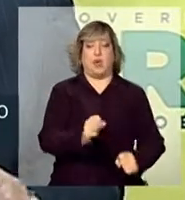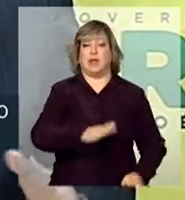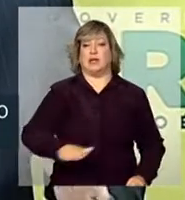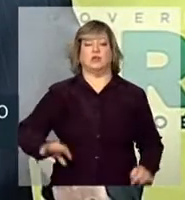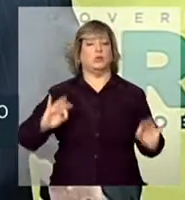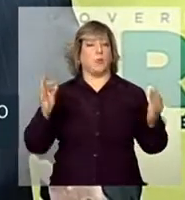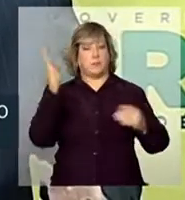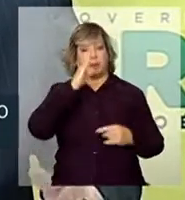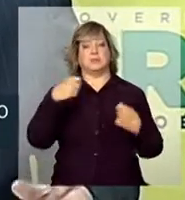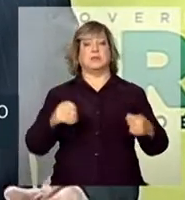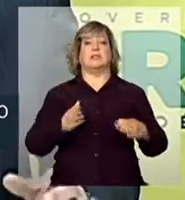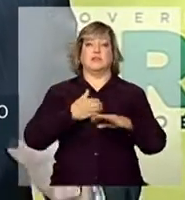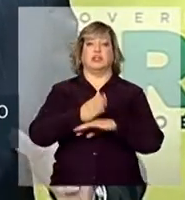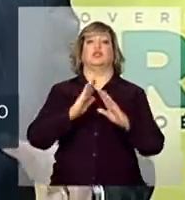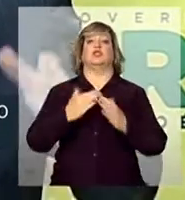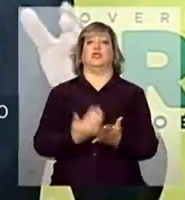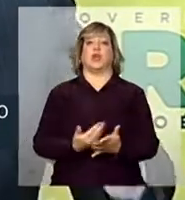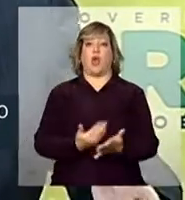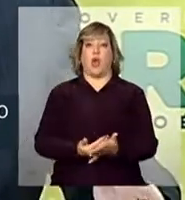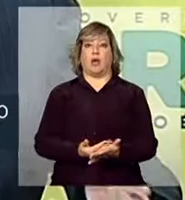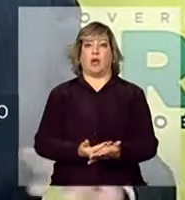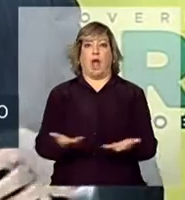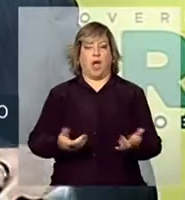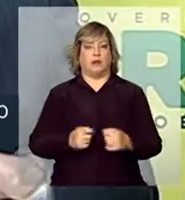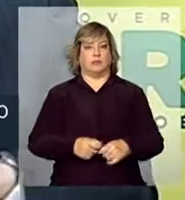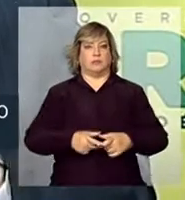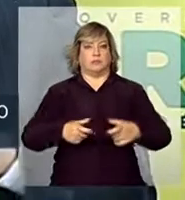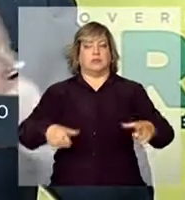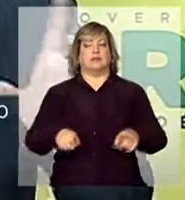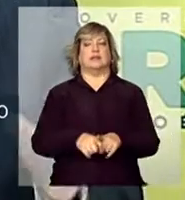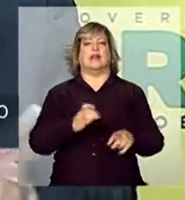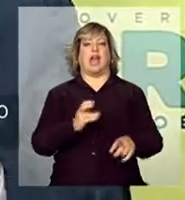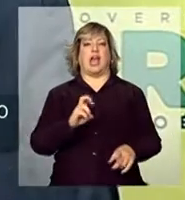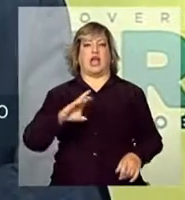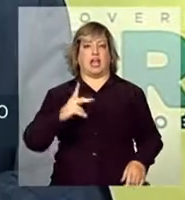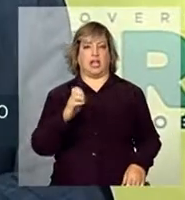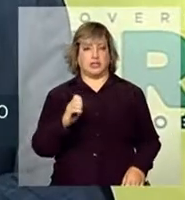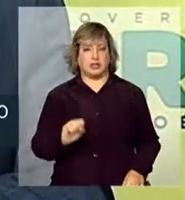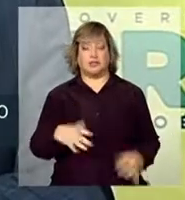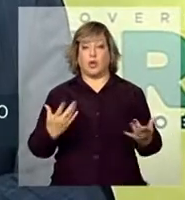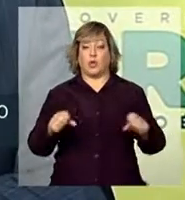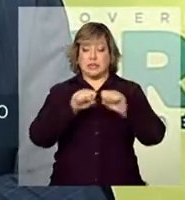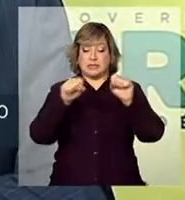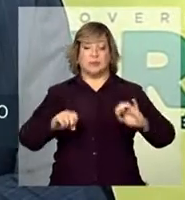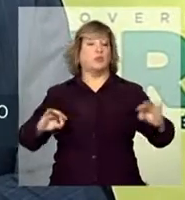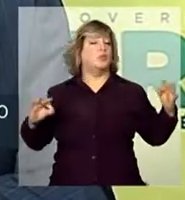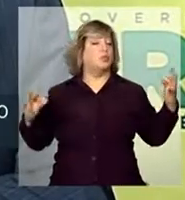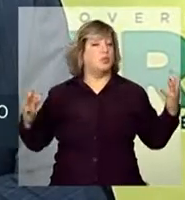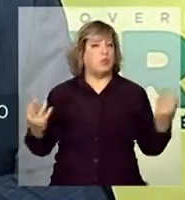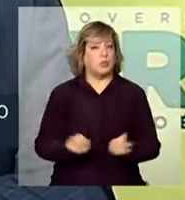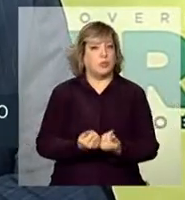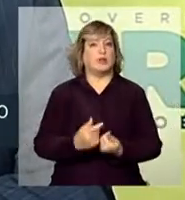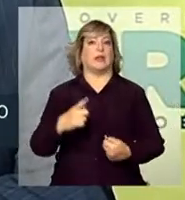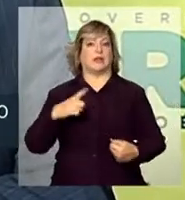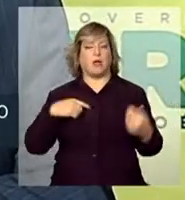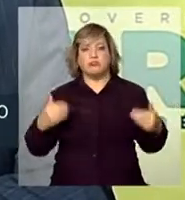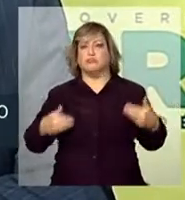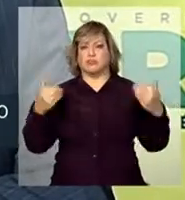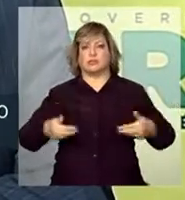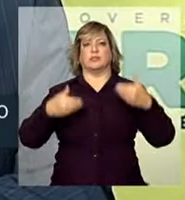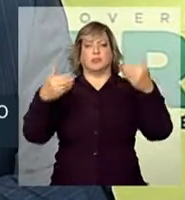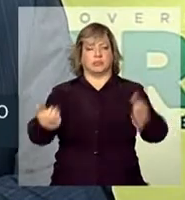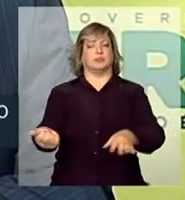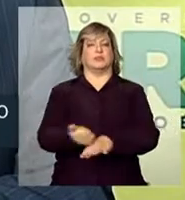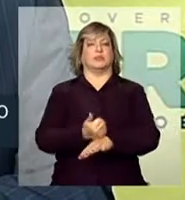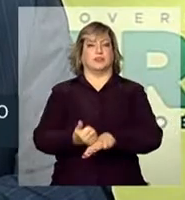está todas as coisas do Brasil o tempo tá na escola e nós estamos aumentando também as creche então o sistema como um todo está avançando